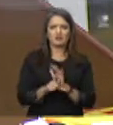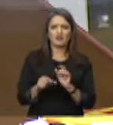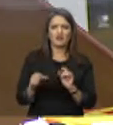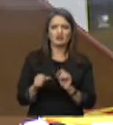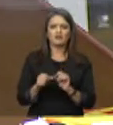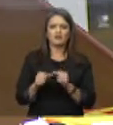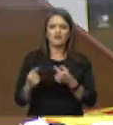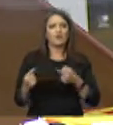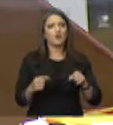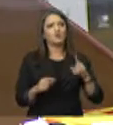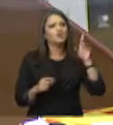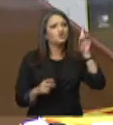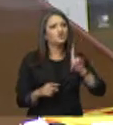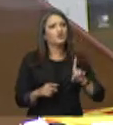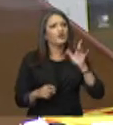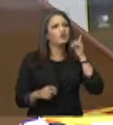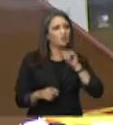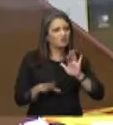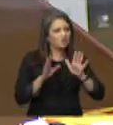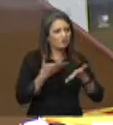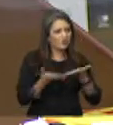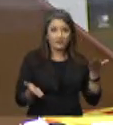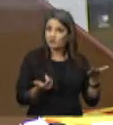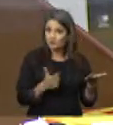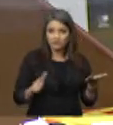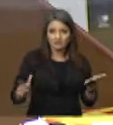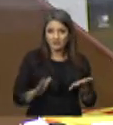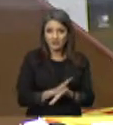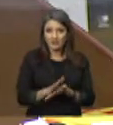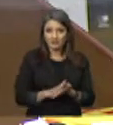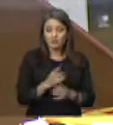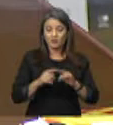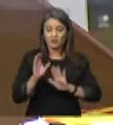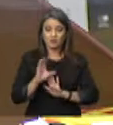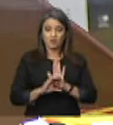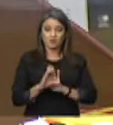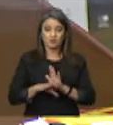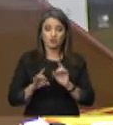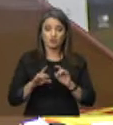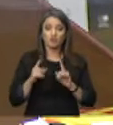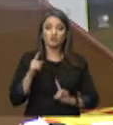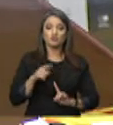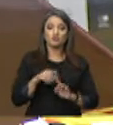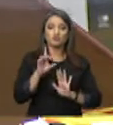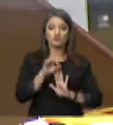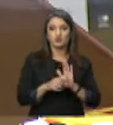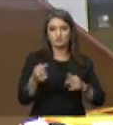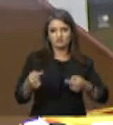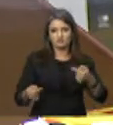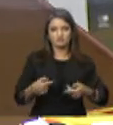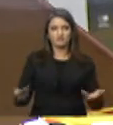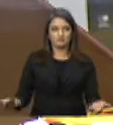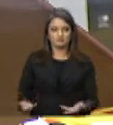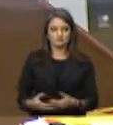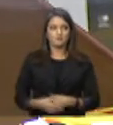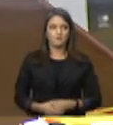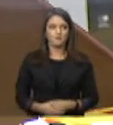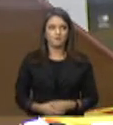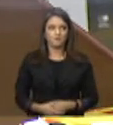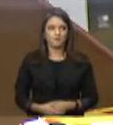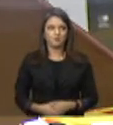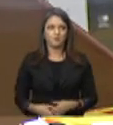atingir algum direito adquirido até porque esse conceito sequer se aplica adequadamente ao tipo de direito que está em discussão aqui